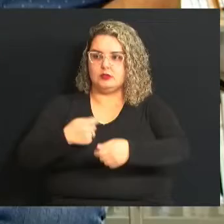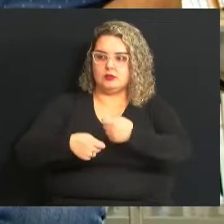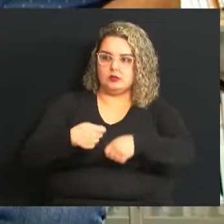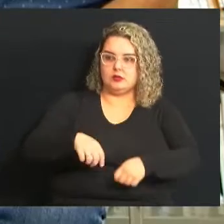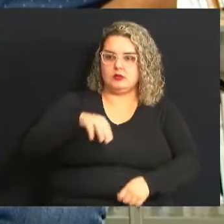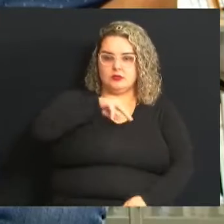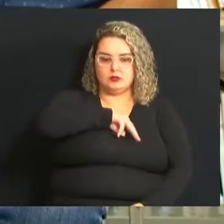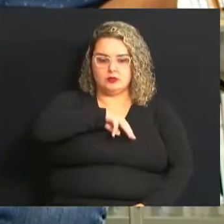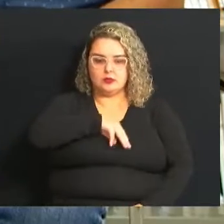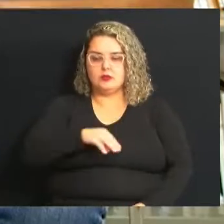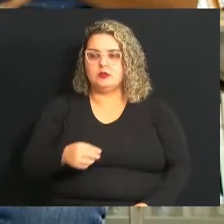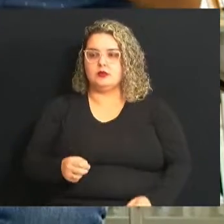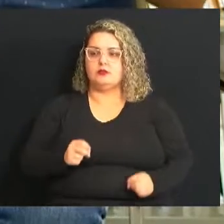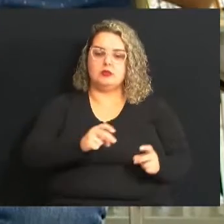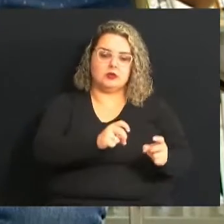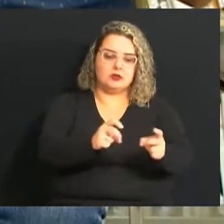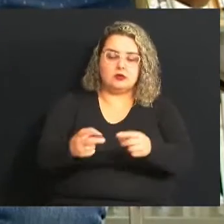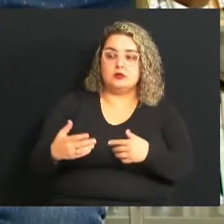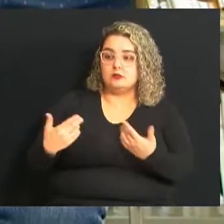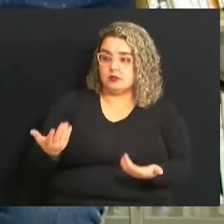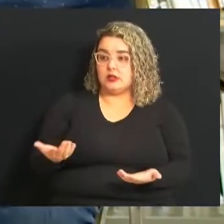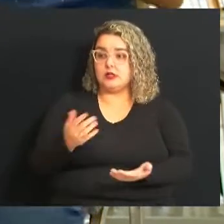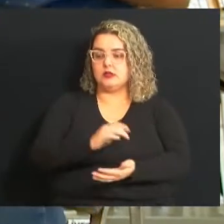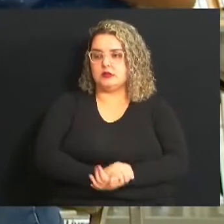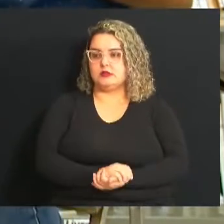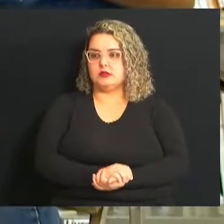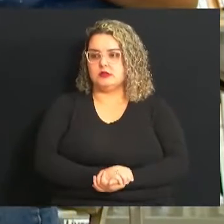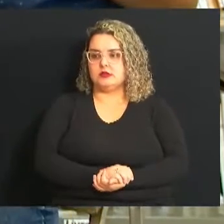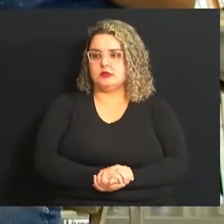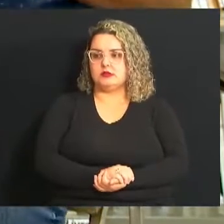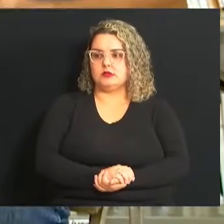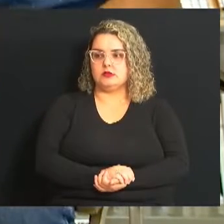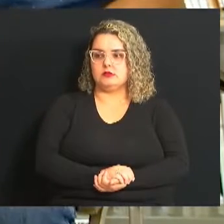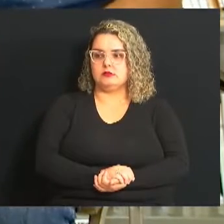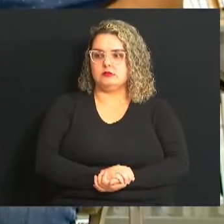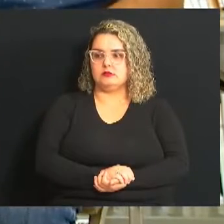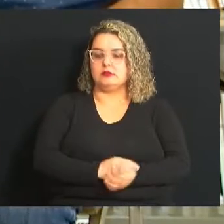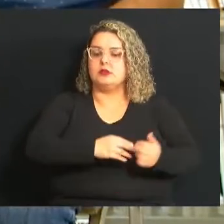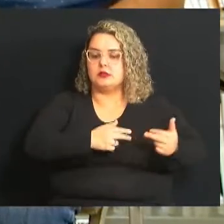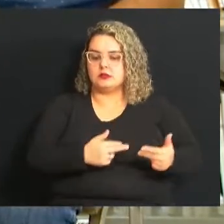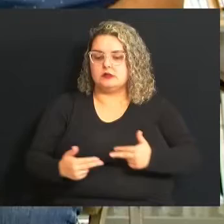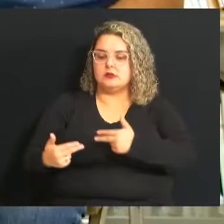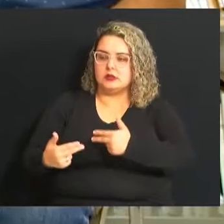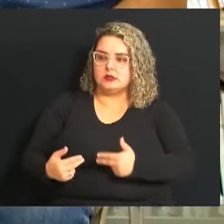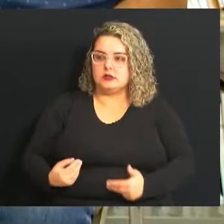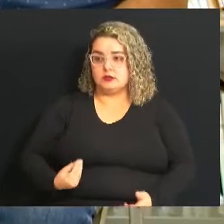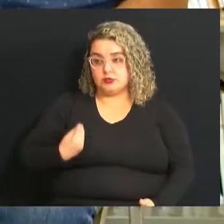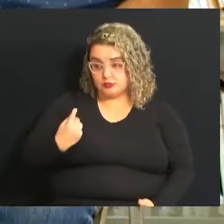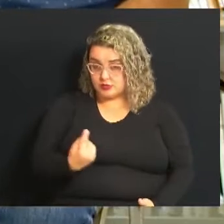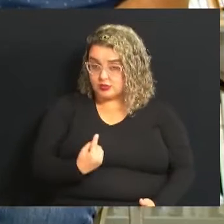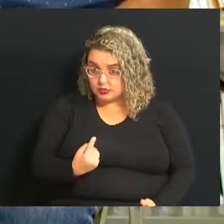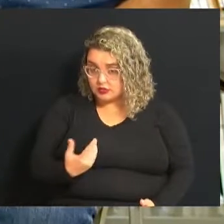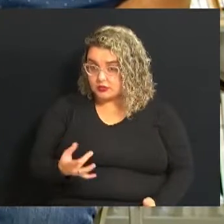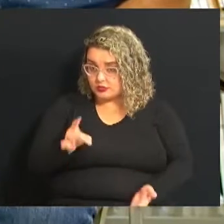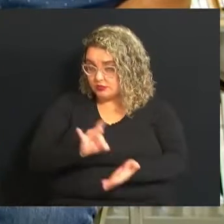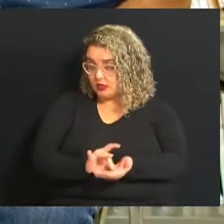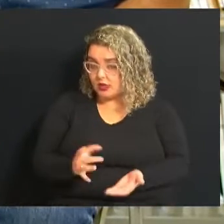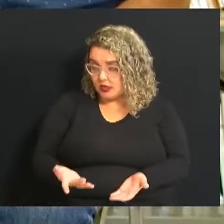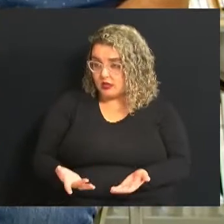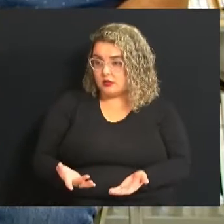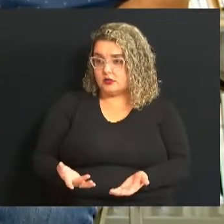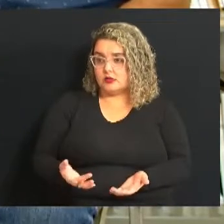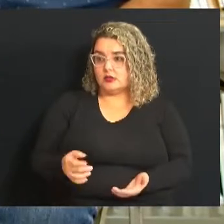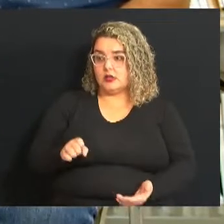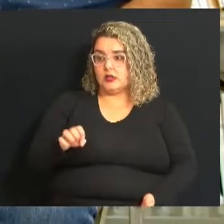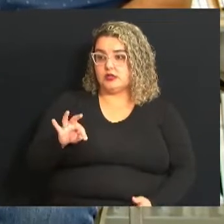missionários, comerciantes, mas ele estabelece esse padrão, né? E, de fato, a etnografia